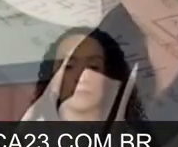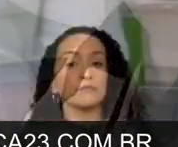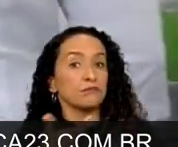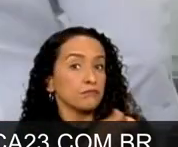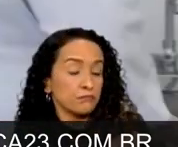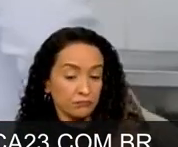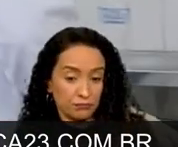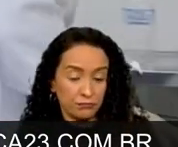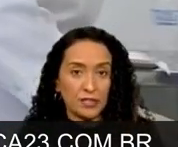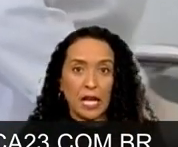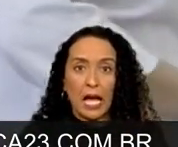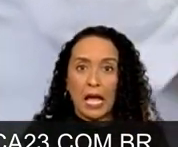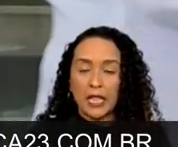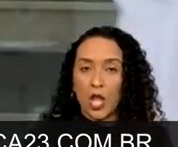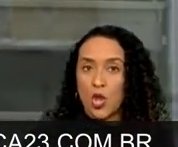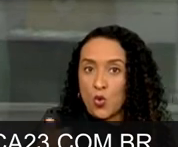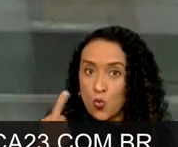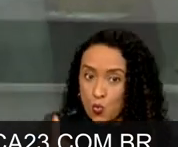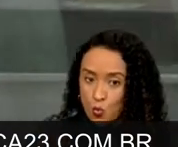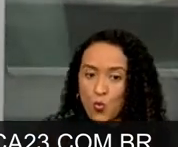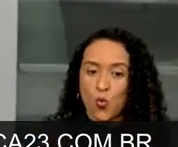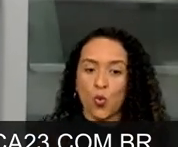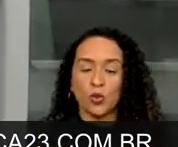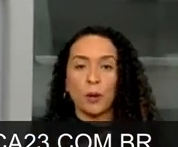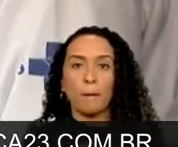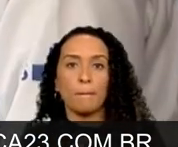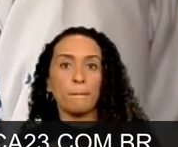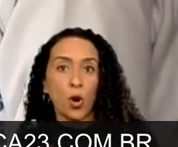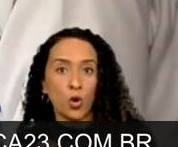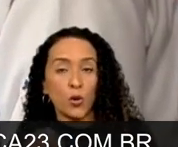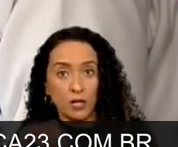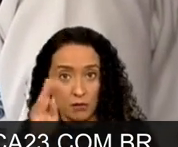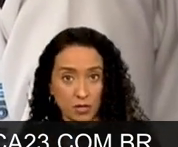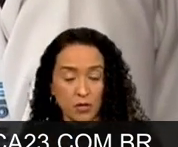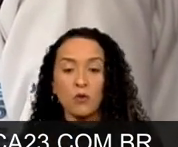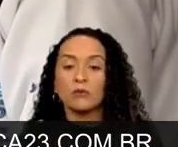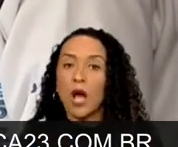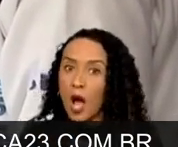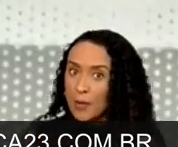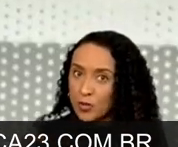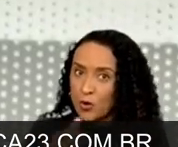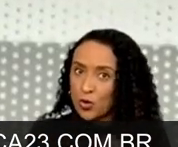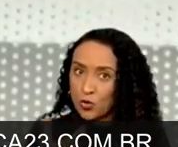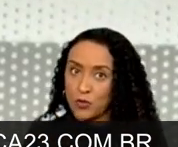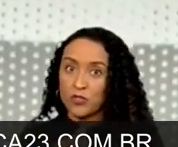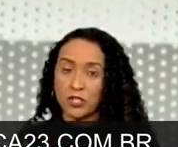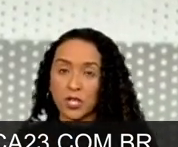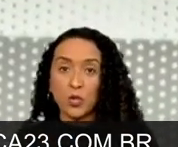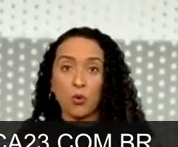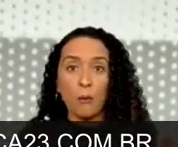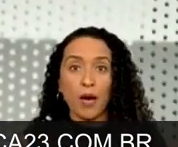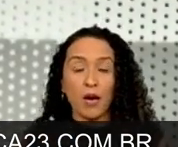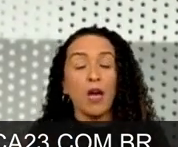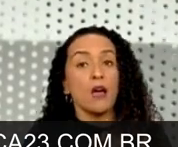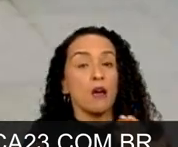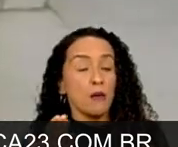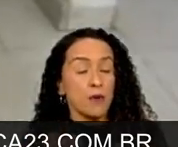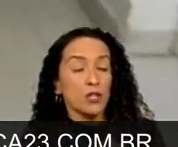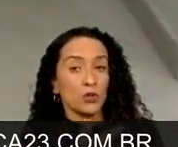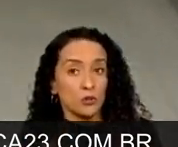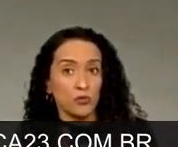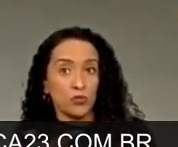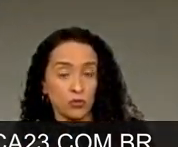imunização de crianças de até um ano contra a poliomielite no Brasil aumentou em 2023 em comparação a 2022.